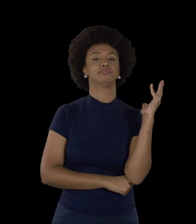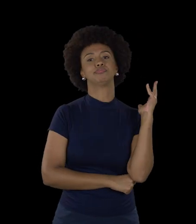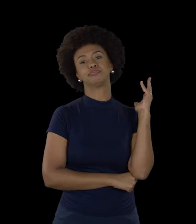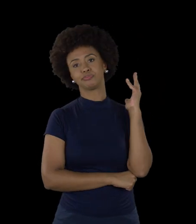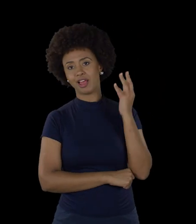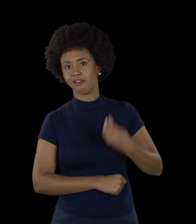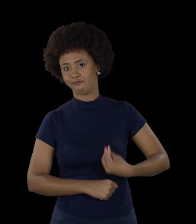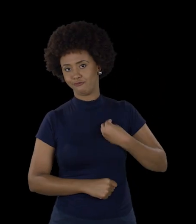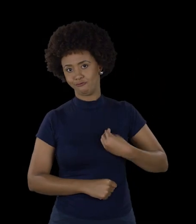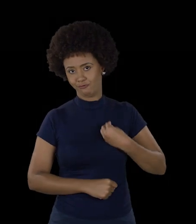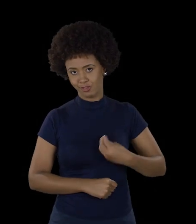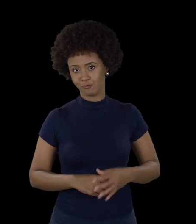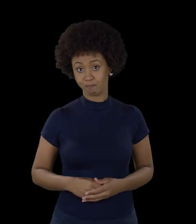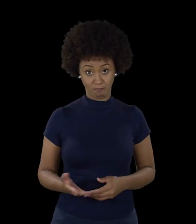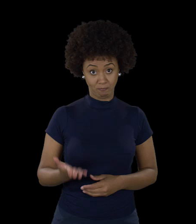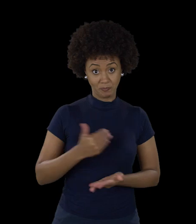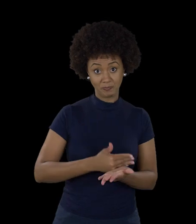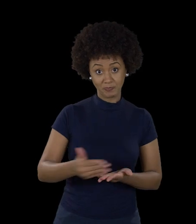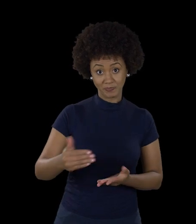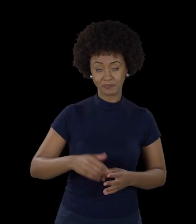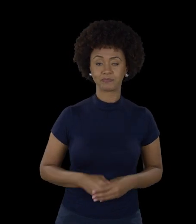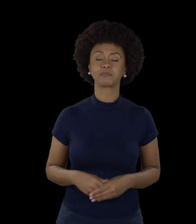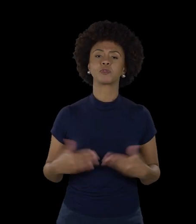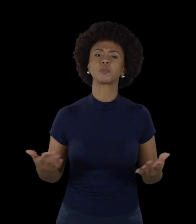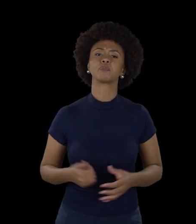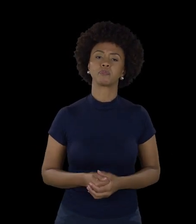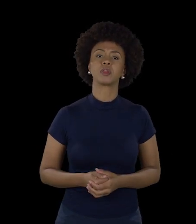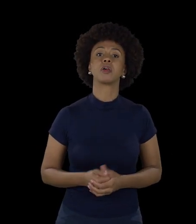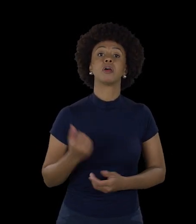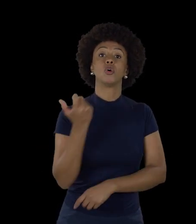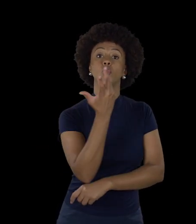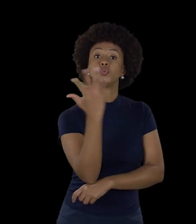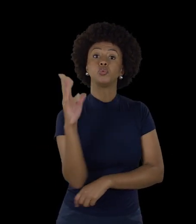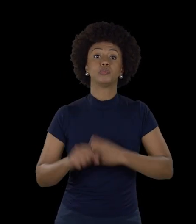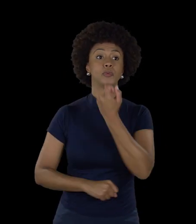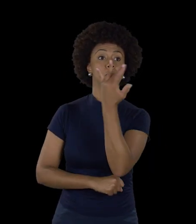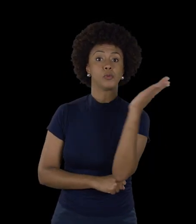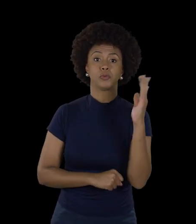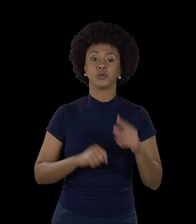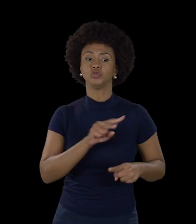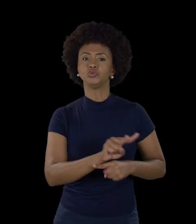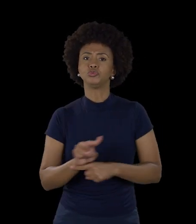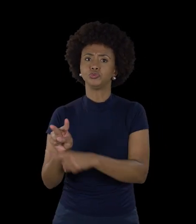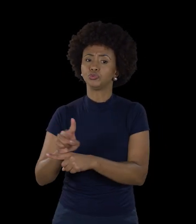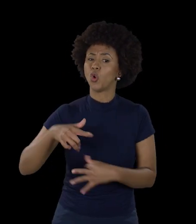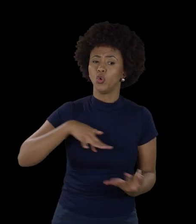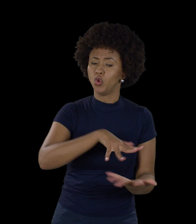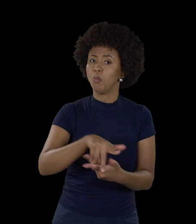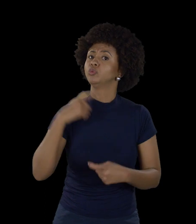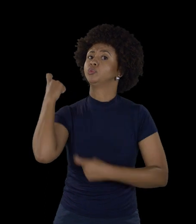Atlântica. Vamos lá? A preservação do meio ambiente é um dos temas mais urgentes em todo o mundo e no Brasil